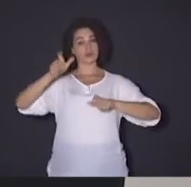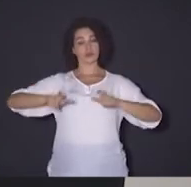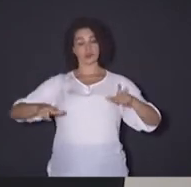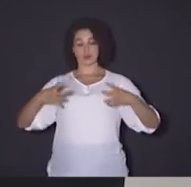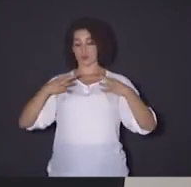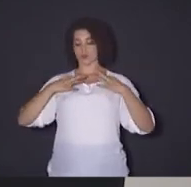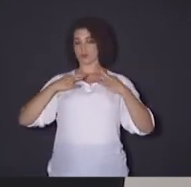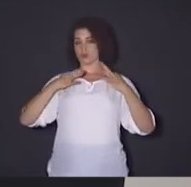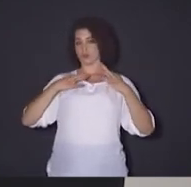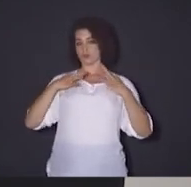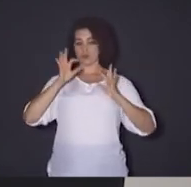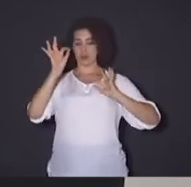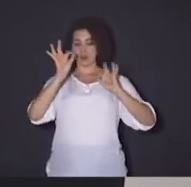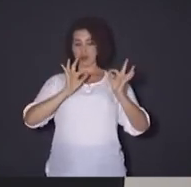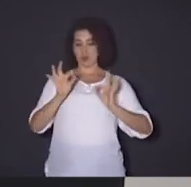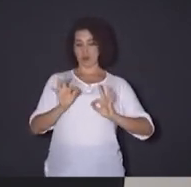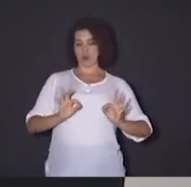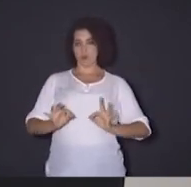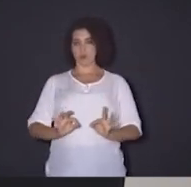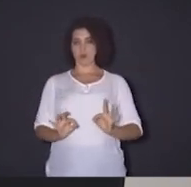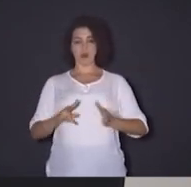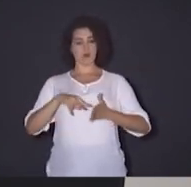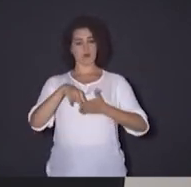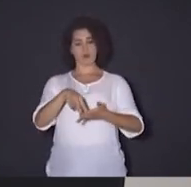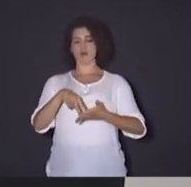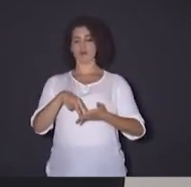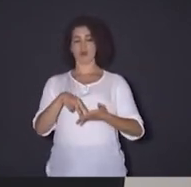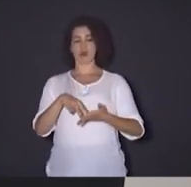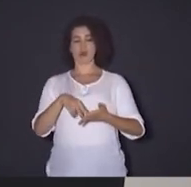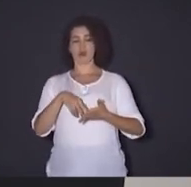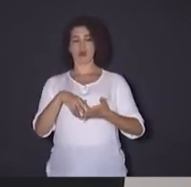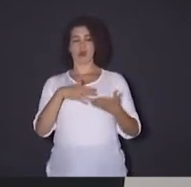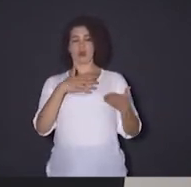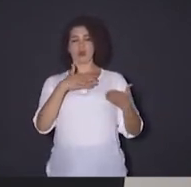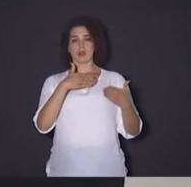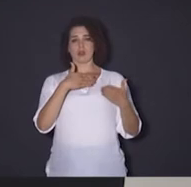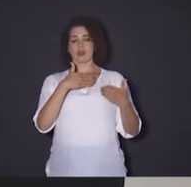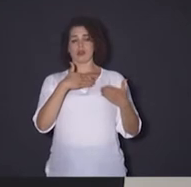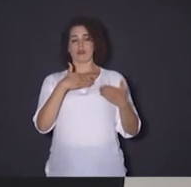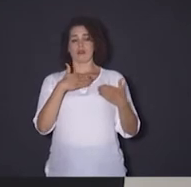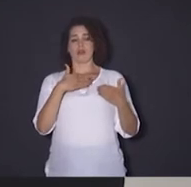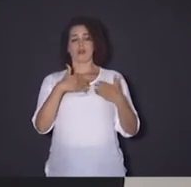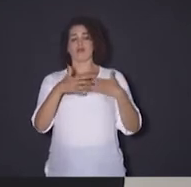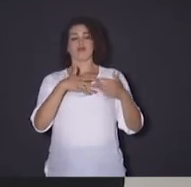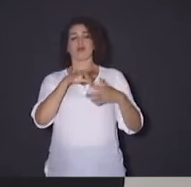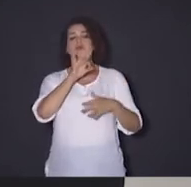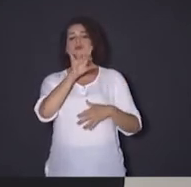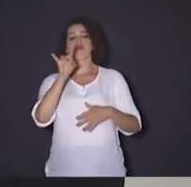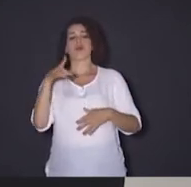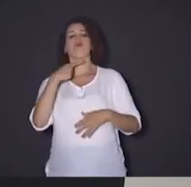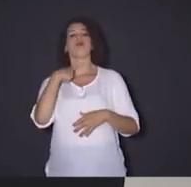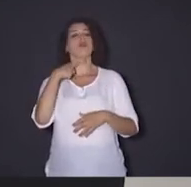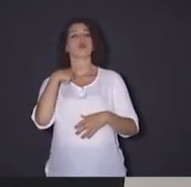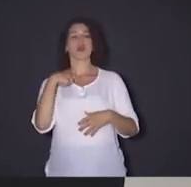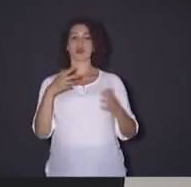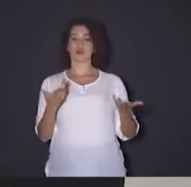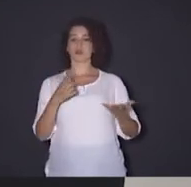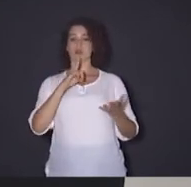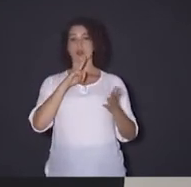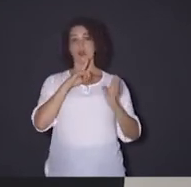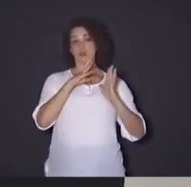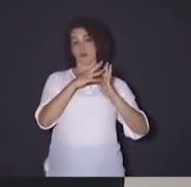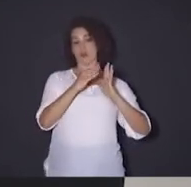vestirem e se arrumar e se a reafirmar e como elas são na sua própria natureza o que a gente tenha um modelo que vai dizer que